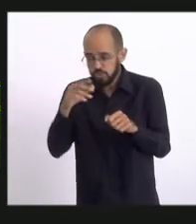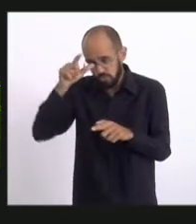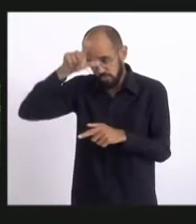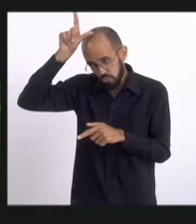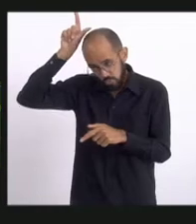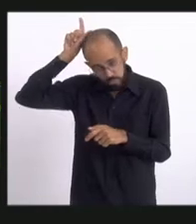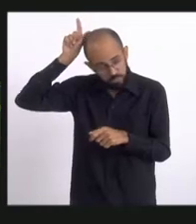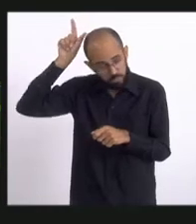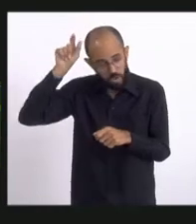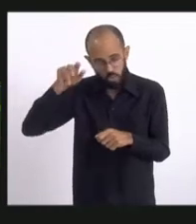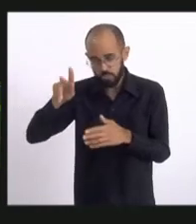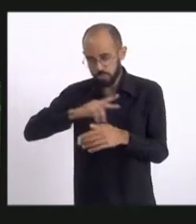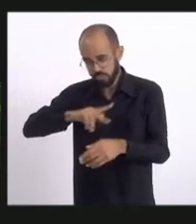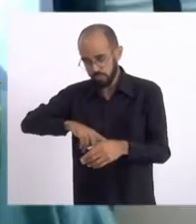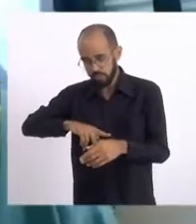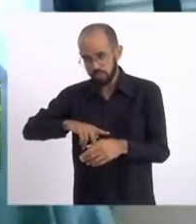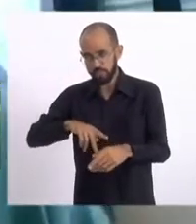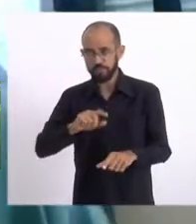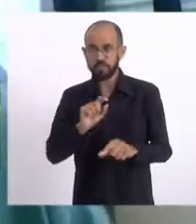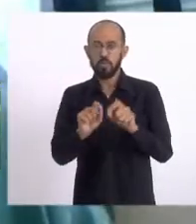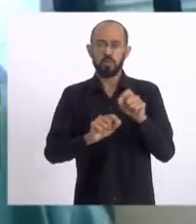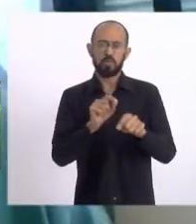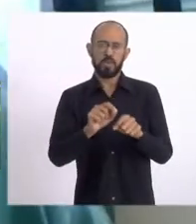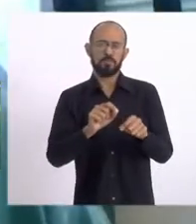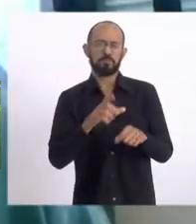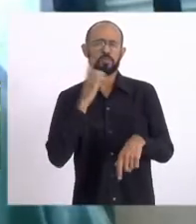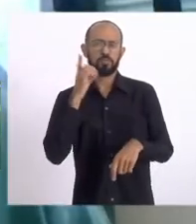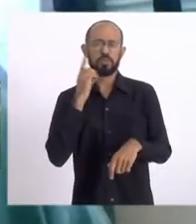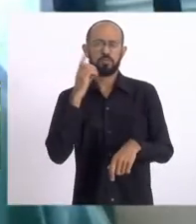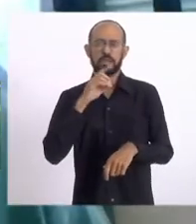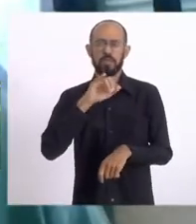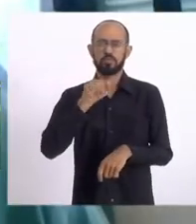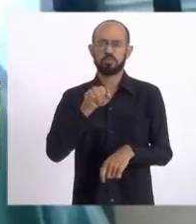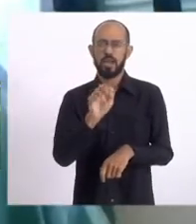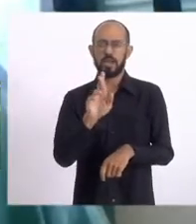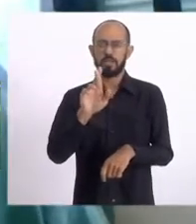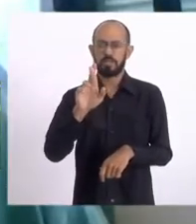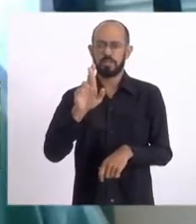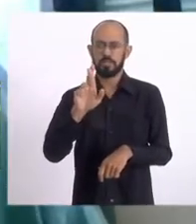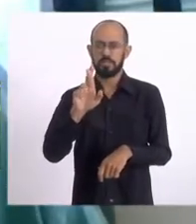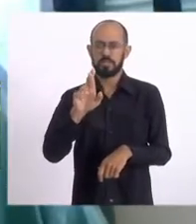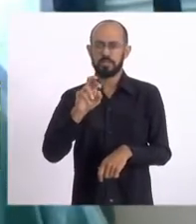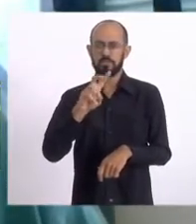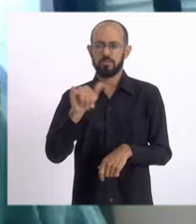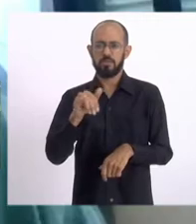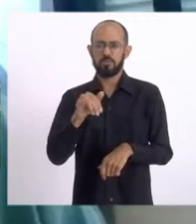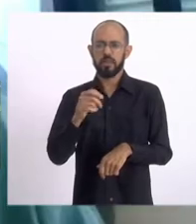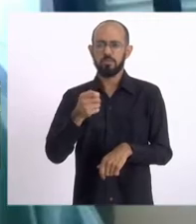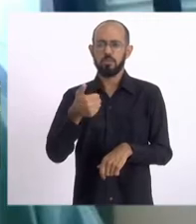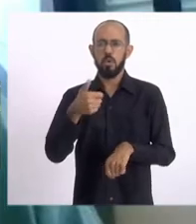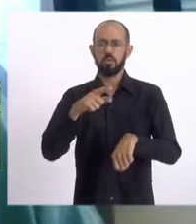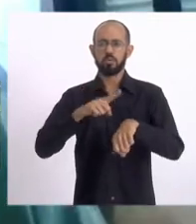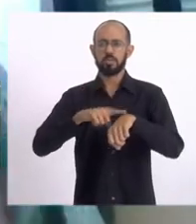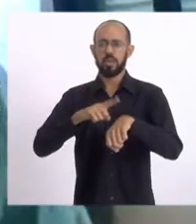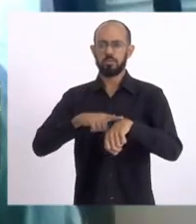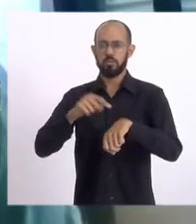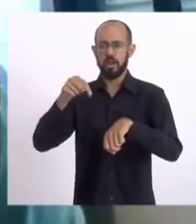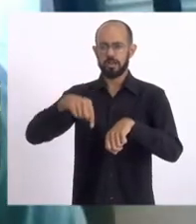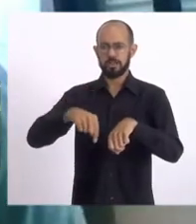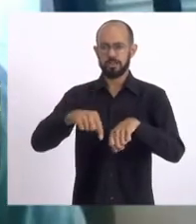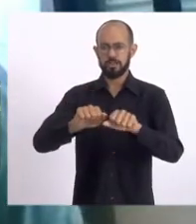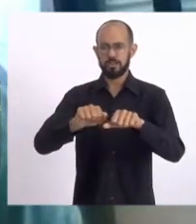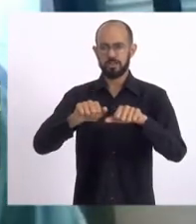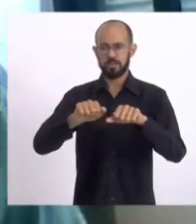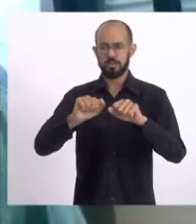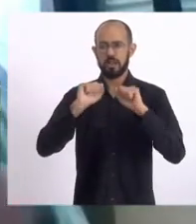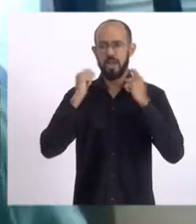Luiz Paulo, seguinte, o deputado Jari vai ficar muito pouco tempo aqui na Assembleia, porque